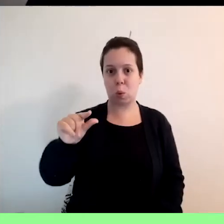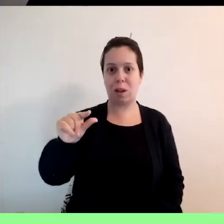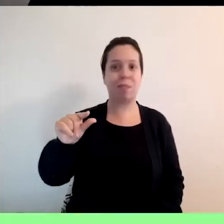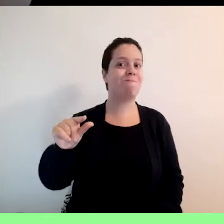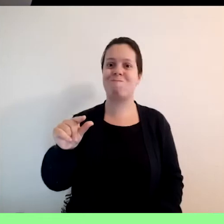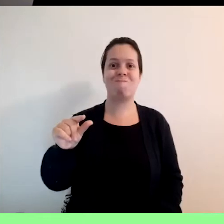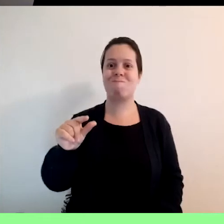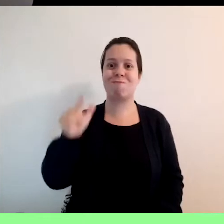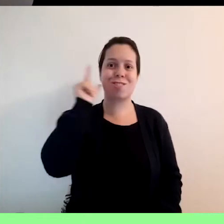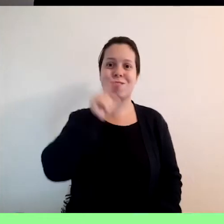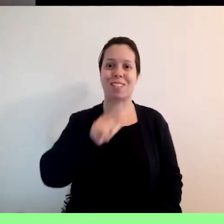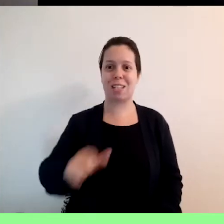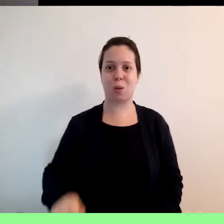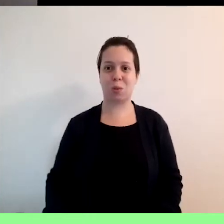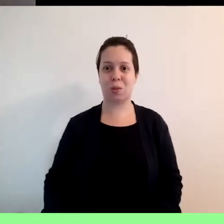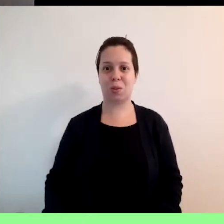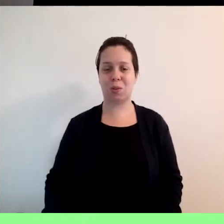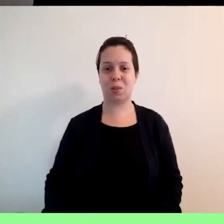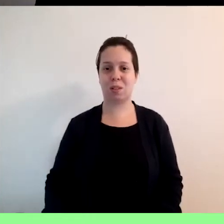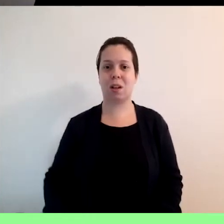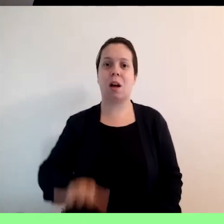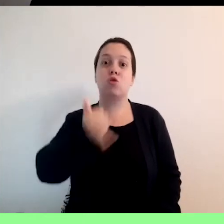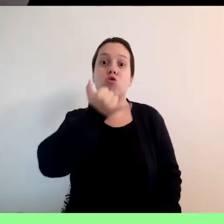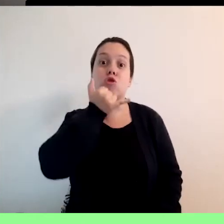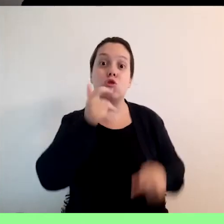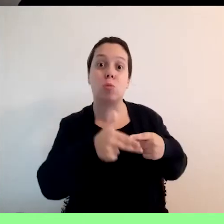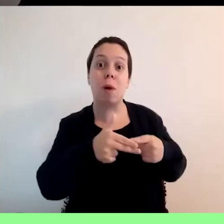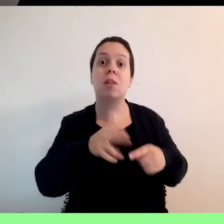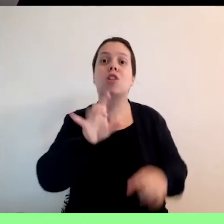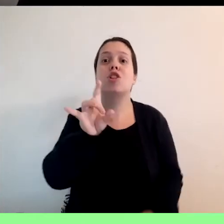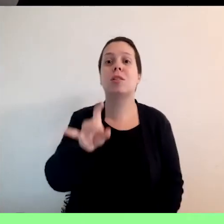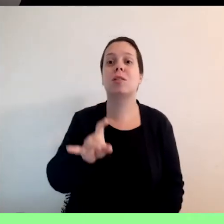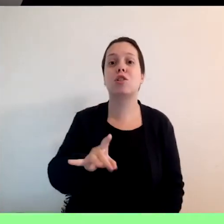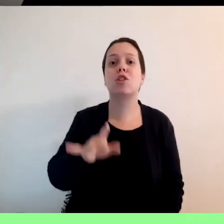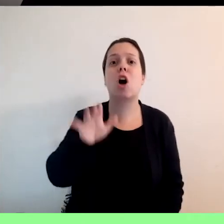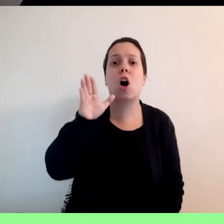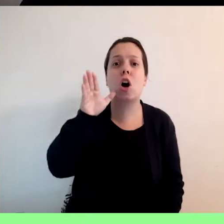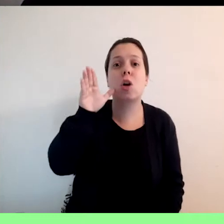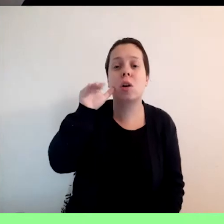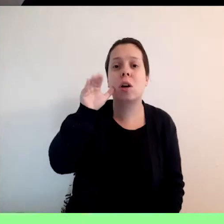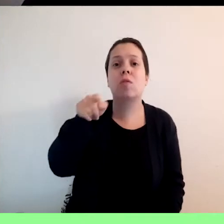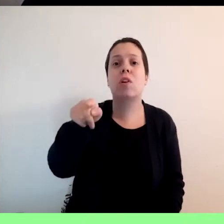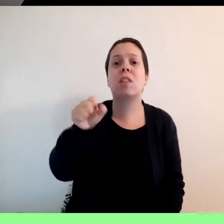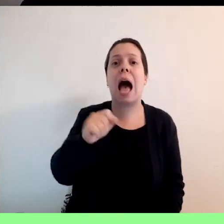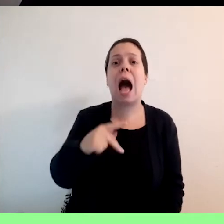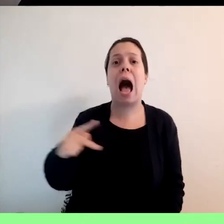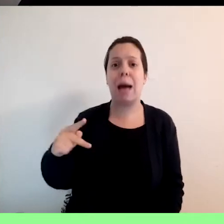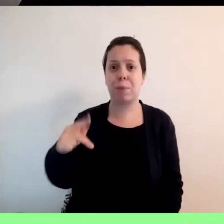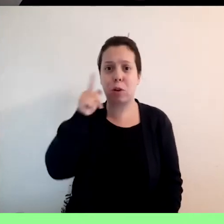Certo. Porque daí E é só um bloco. desculpa, uma curiosidade aqui também, qual o aplicativo que você usa para esse espelhamento,